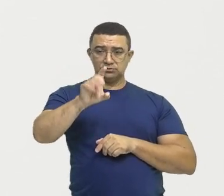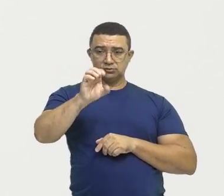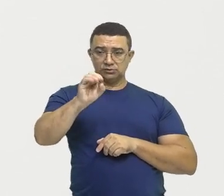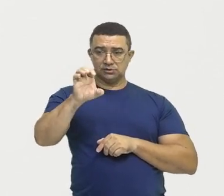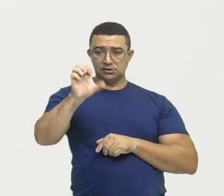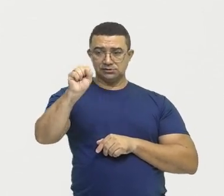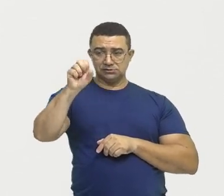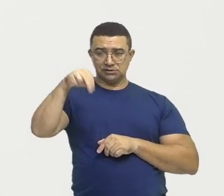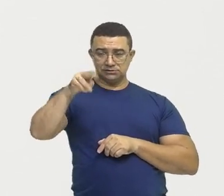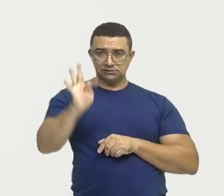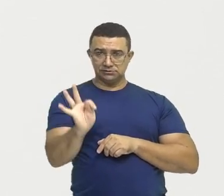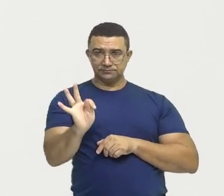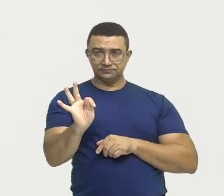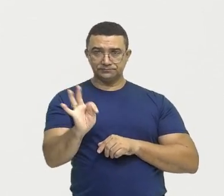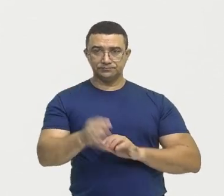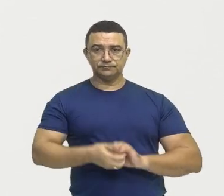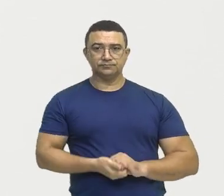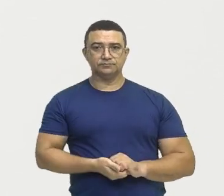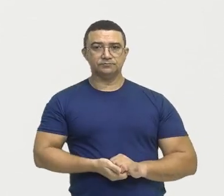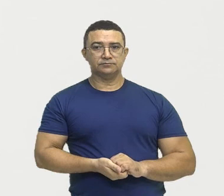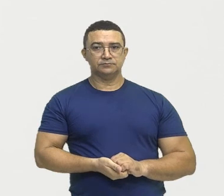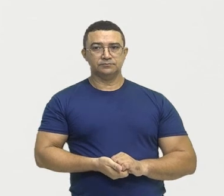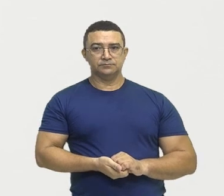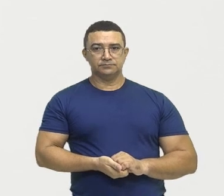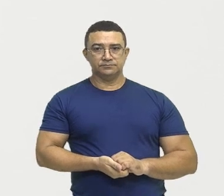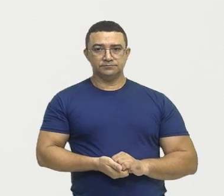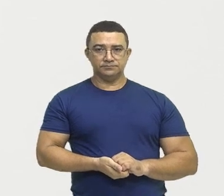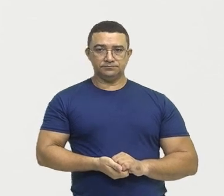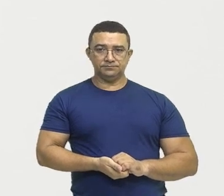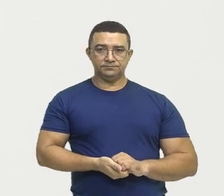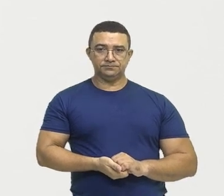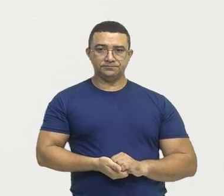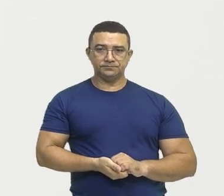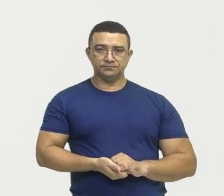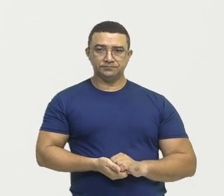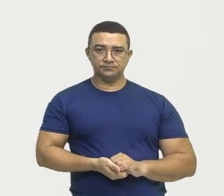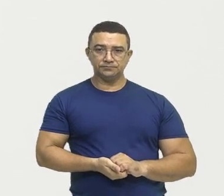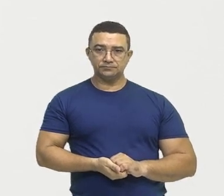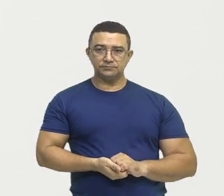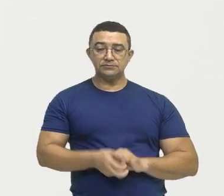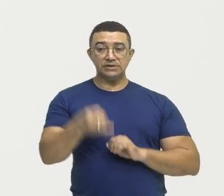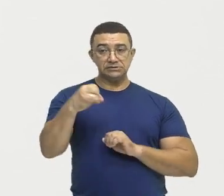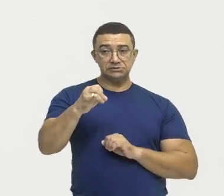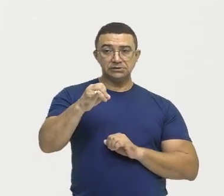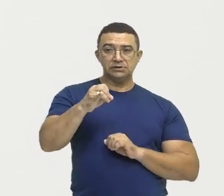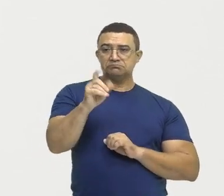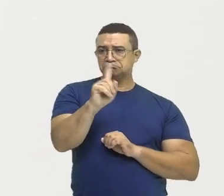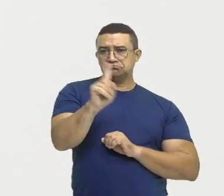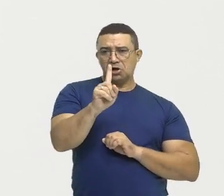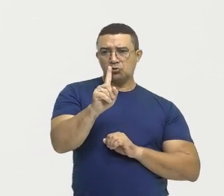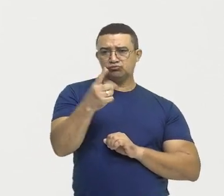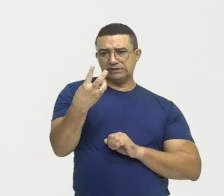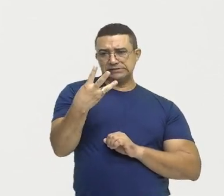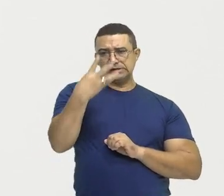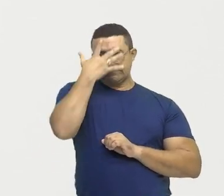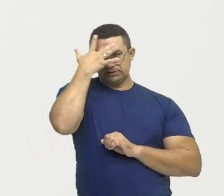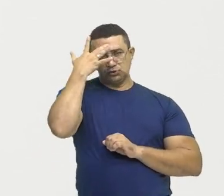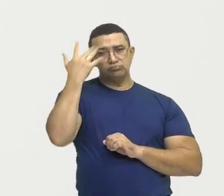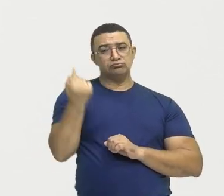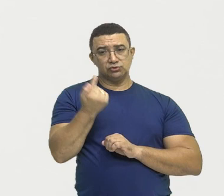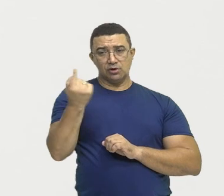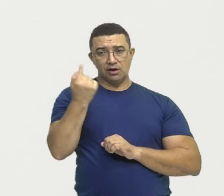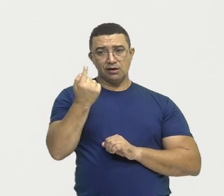or does not, ou então, quando o sujeito não for terceira pessoa do singular, deve utilizar don't or do